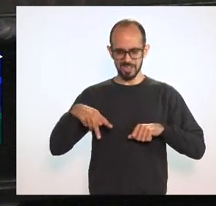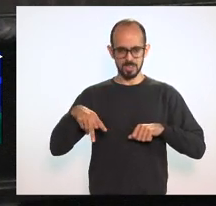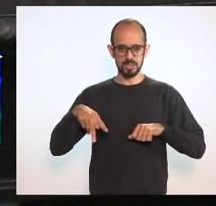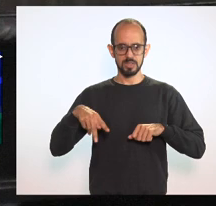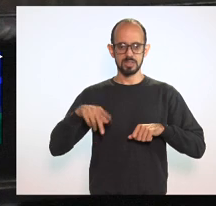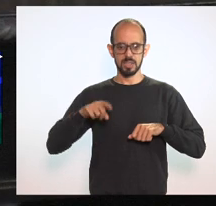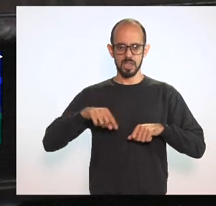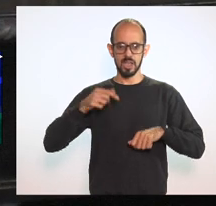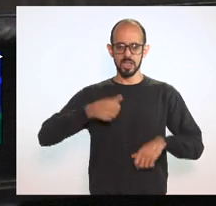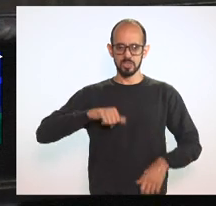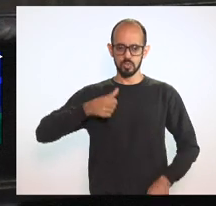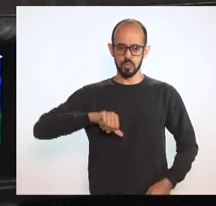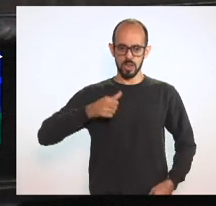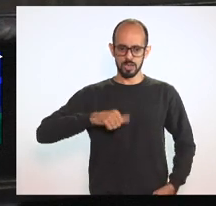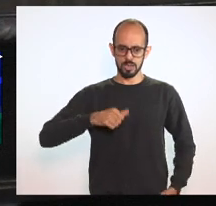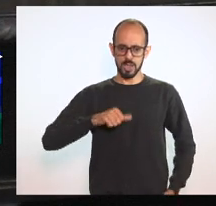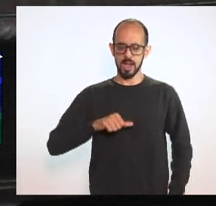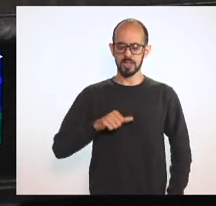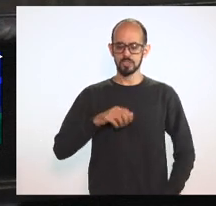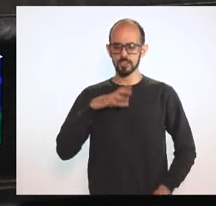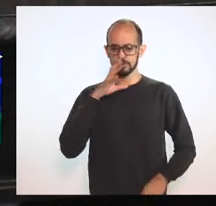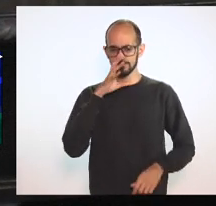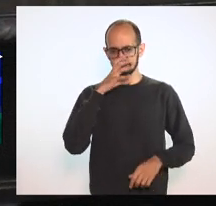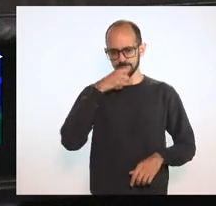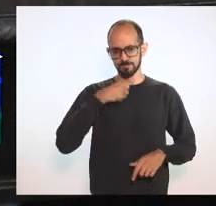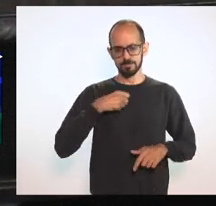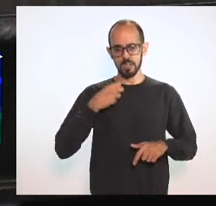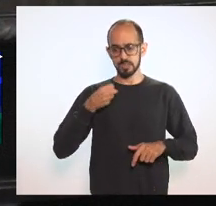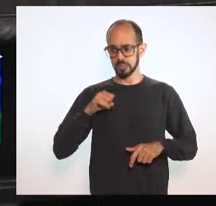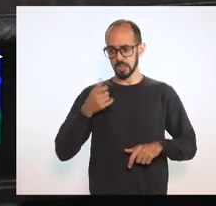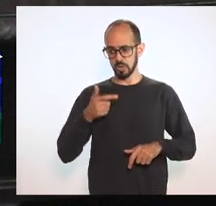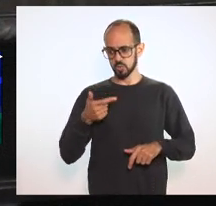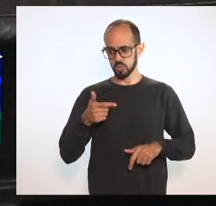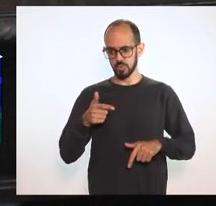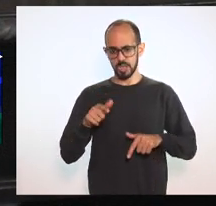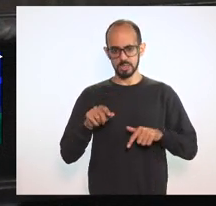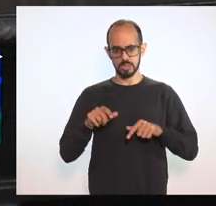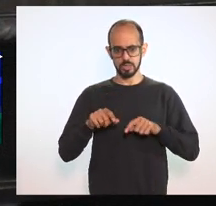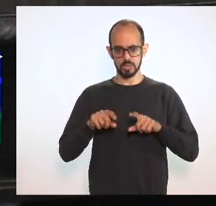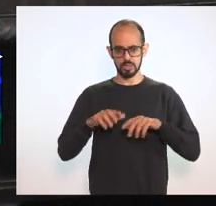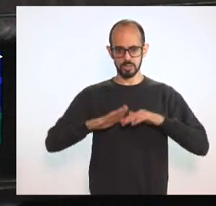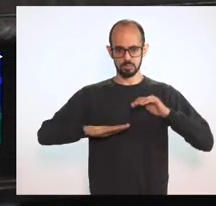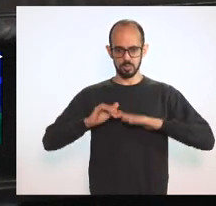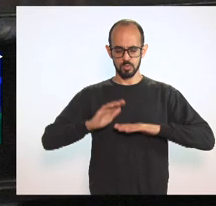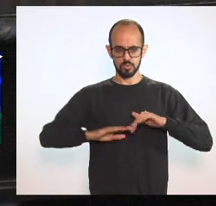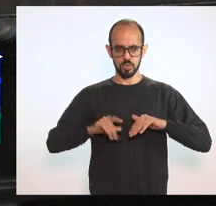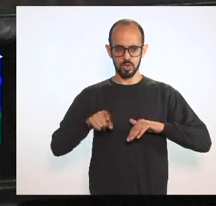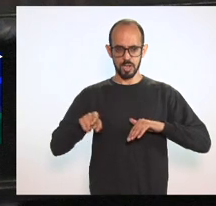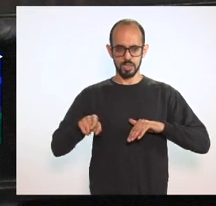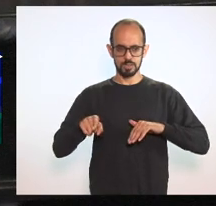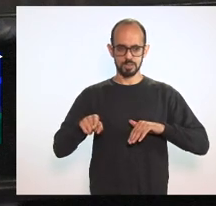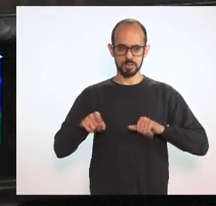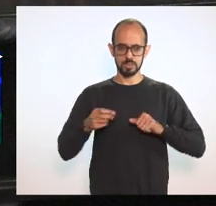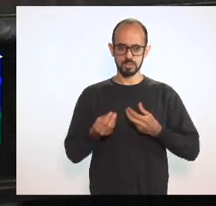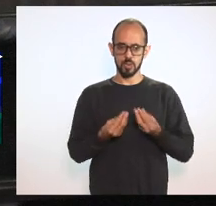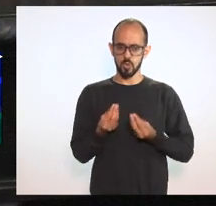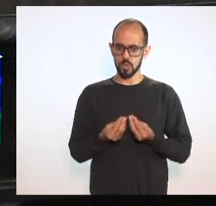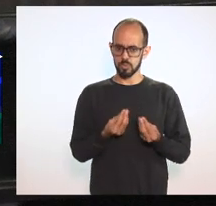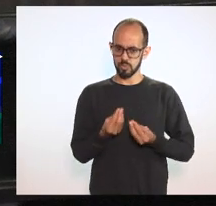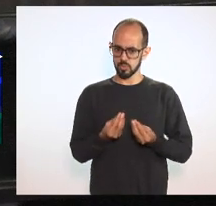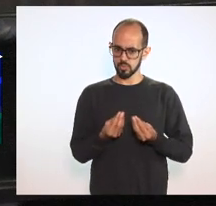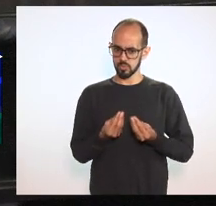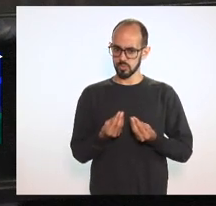trabalho de qualidade dedicação e sem eles e se hoje é essa situação é muito difícil